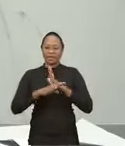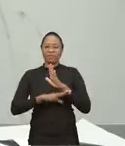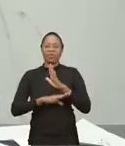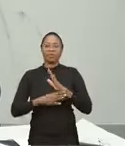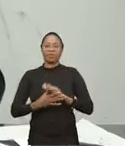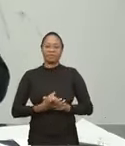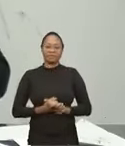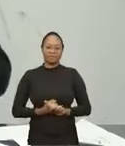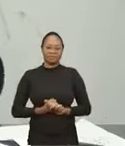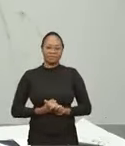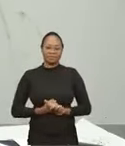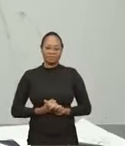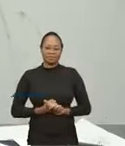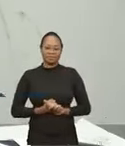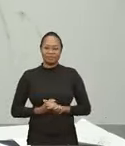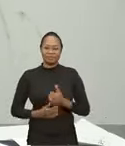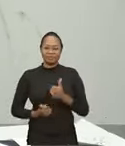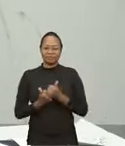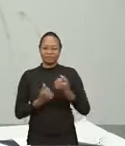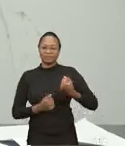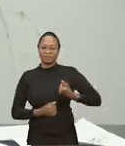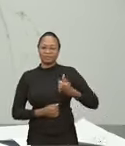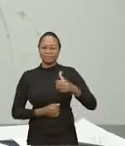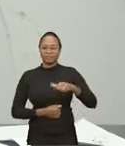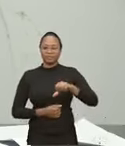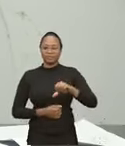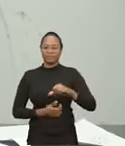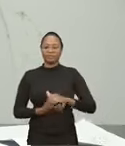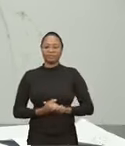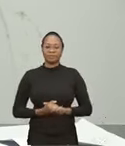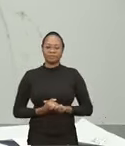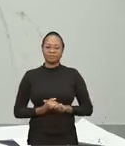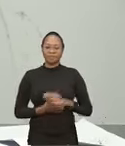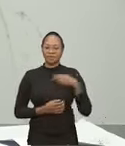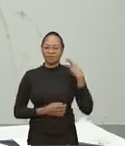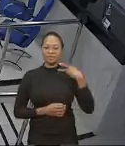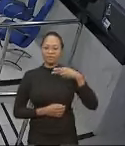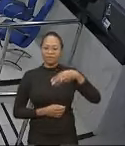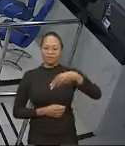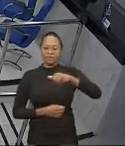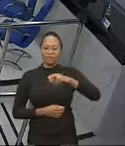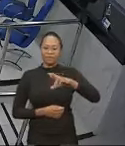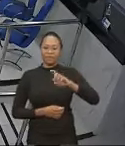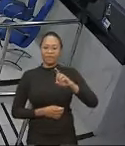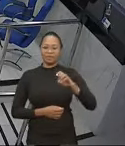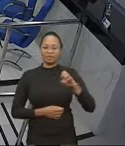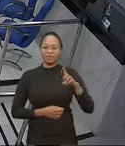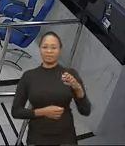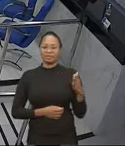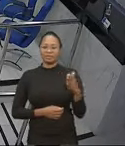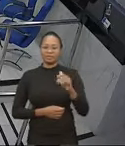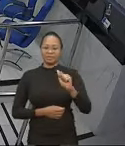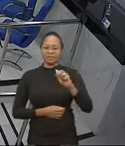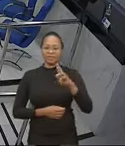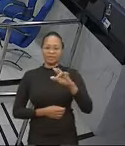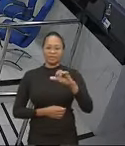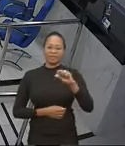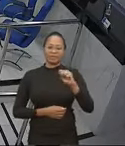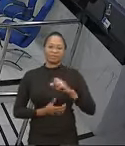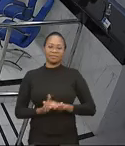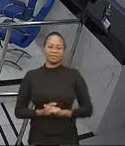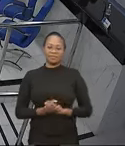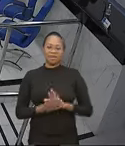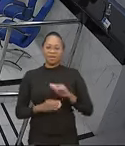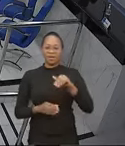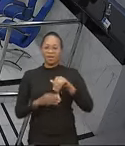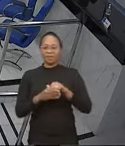presidente. Substitutivo de número 019 do vereador Mar de Areias. Em discussão. Em votação. Em